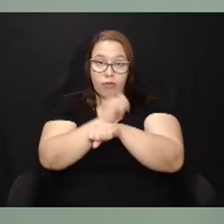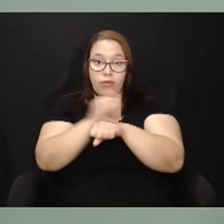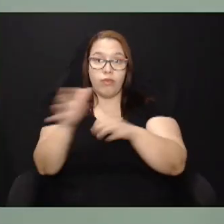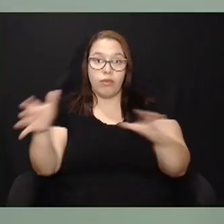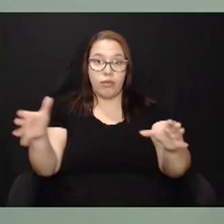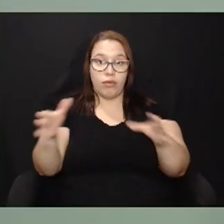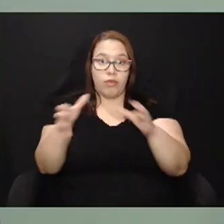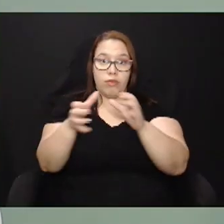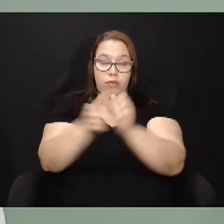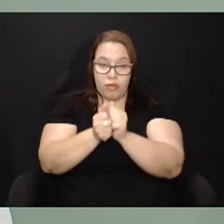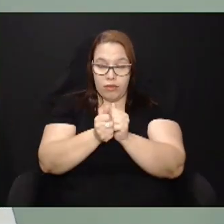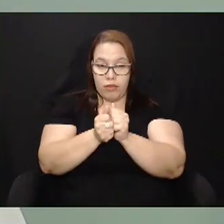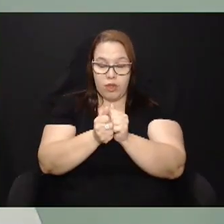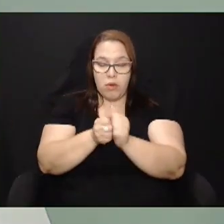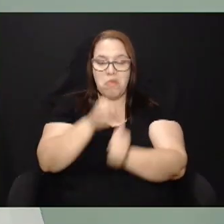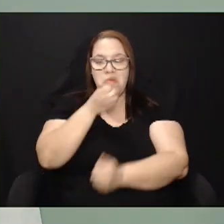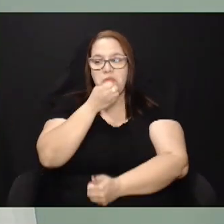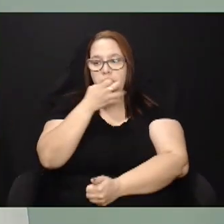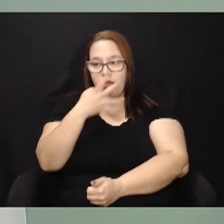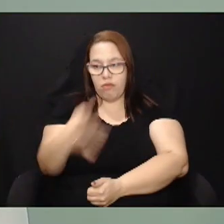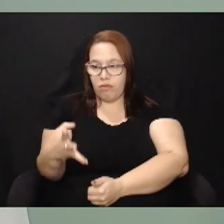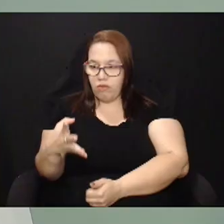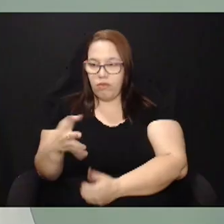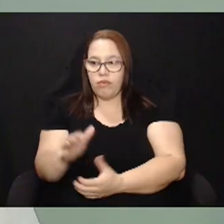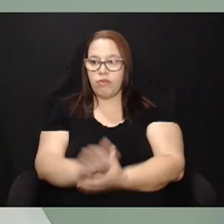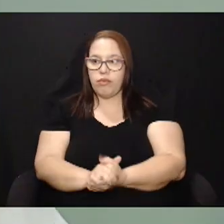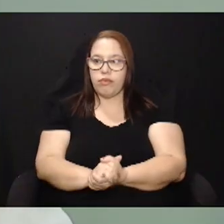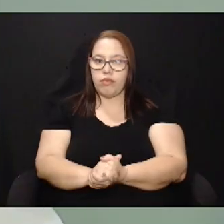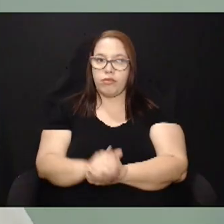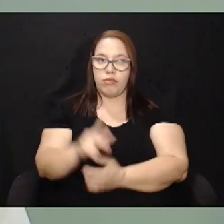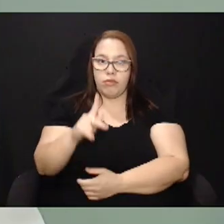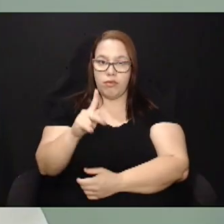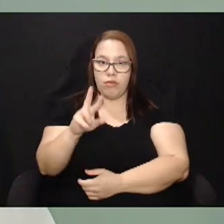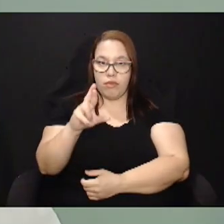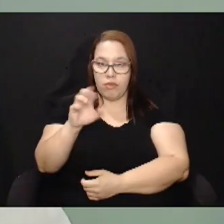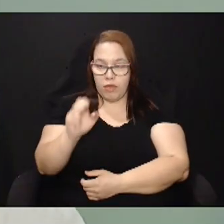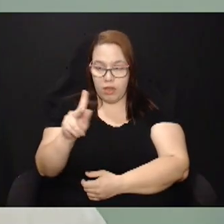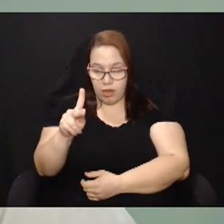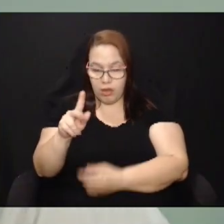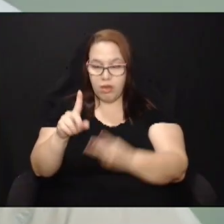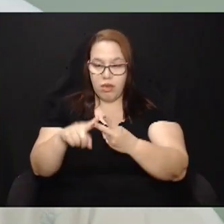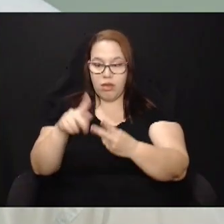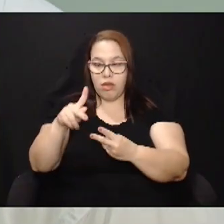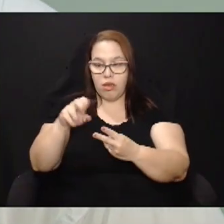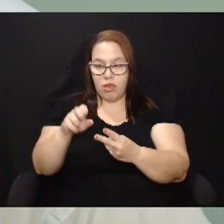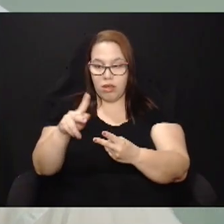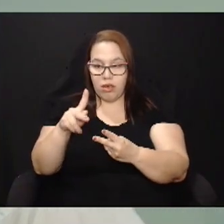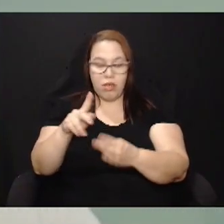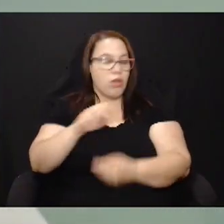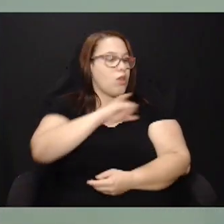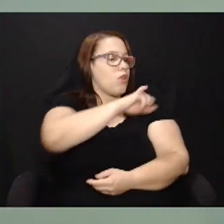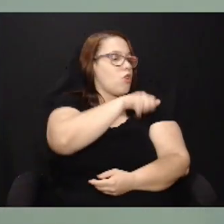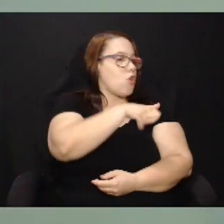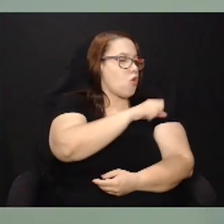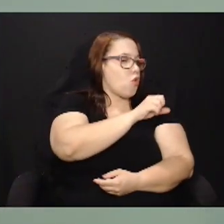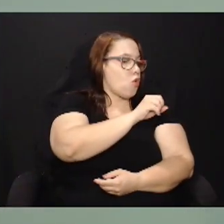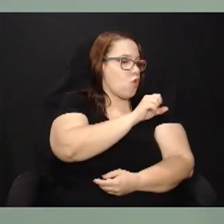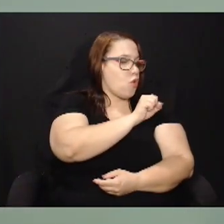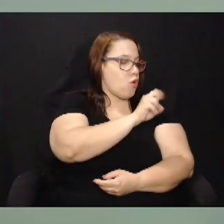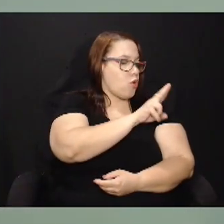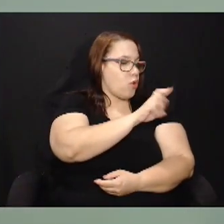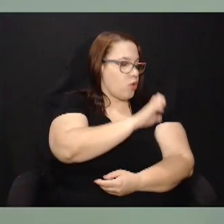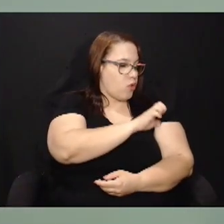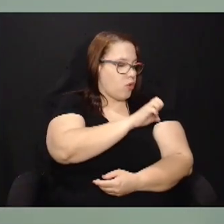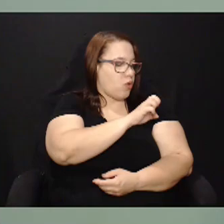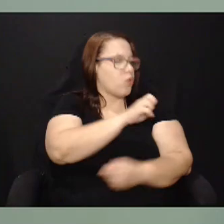maneira muito eficiente, como é o caso da PrEP e da PEP. Josué, e tem saído bastante